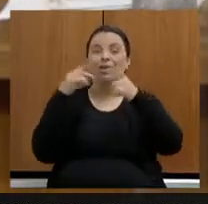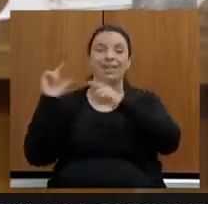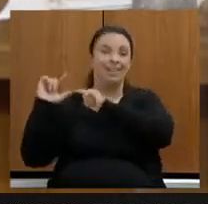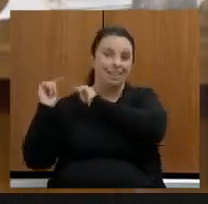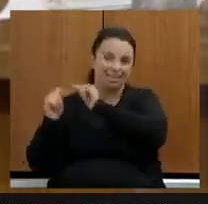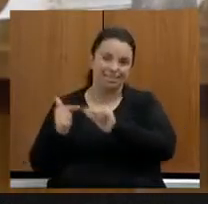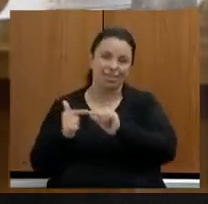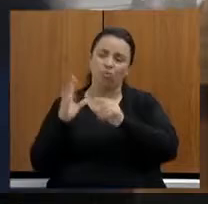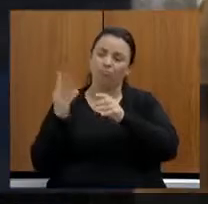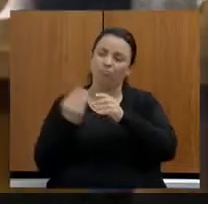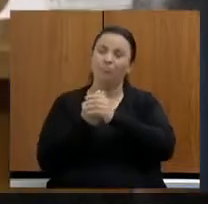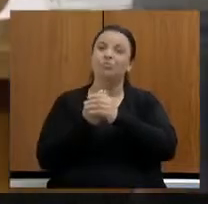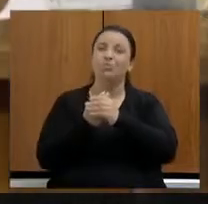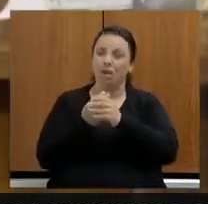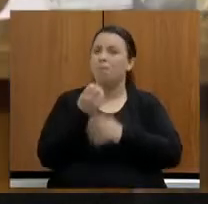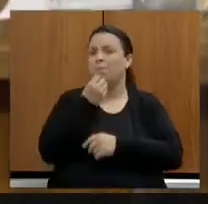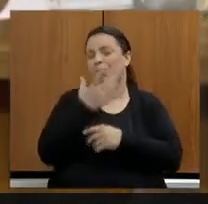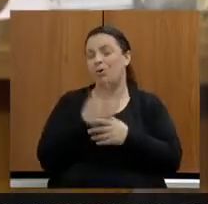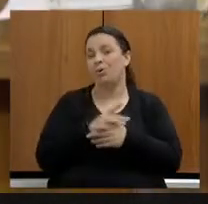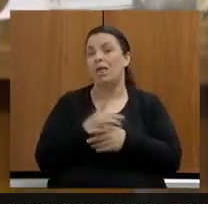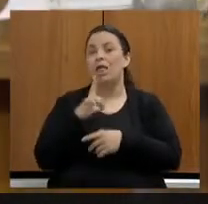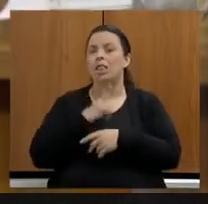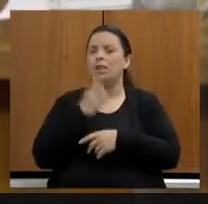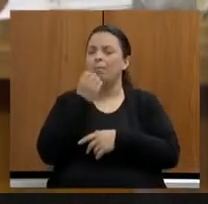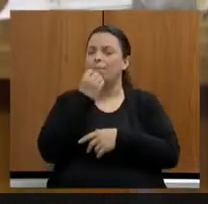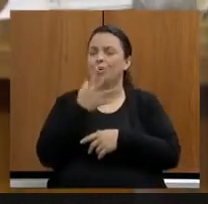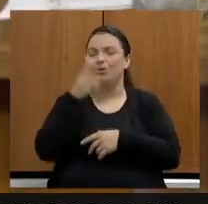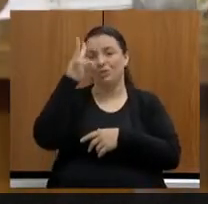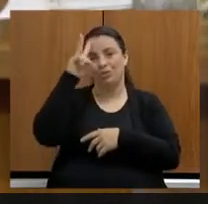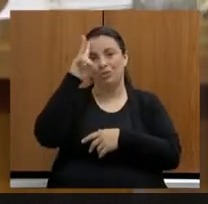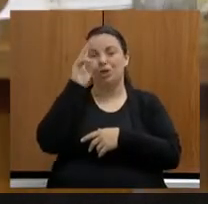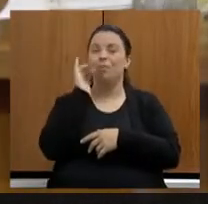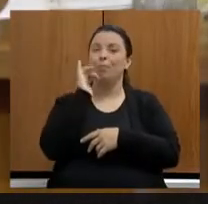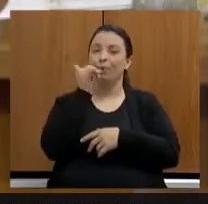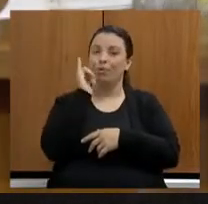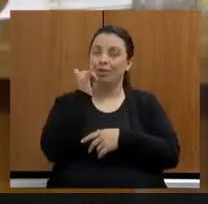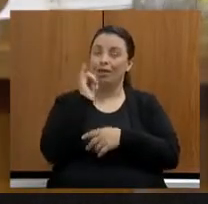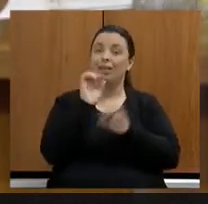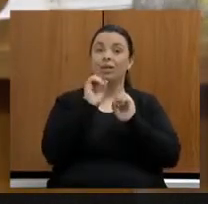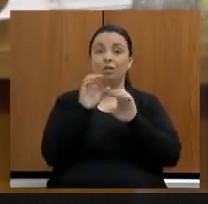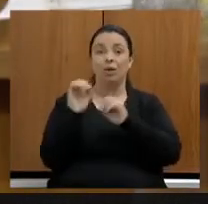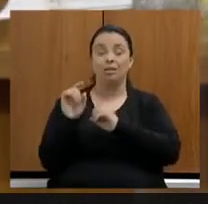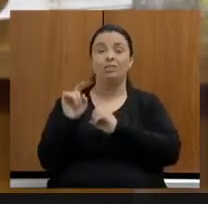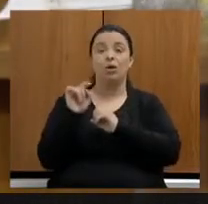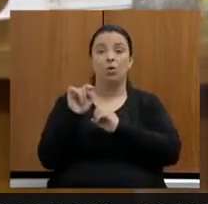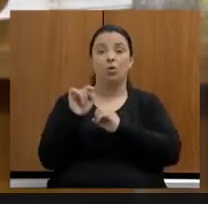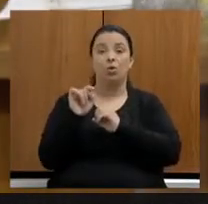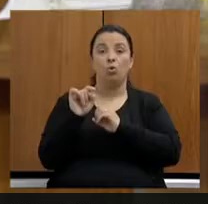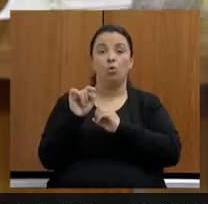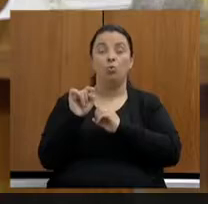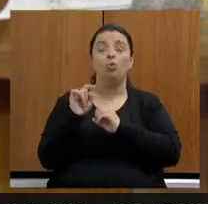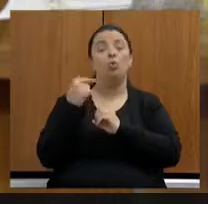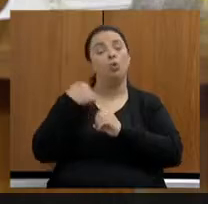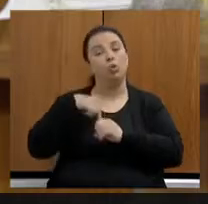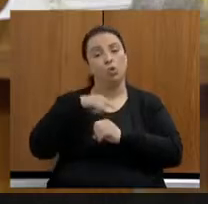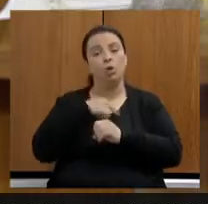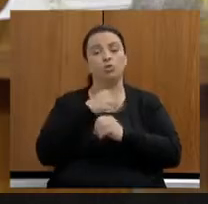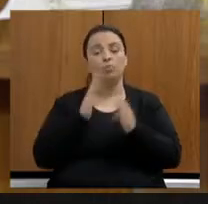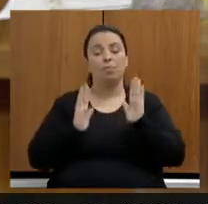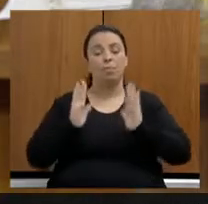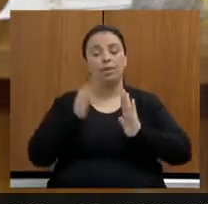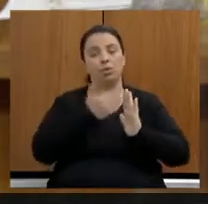boas boas histórias para contar no âmbito da Educação no nosso governo porque a gente conhece